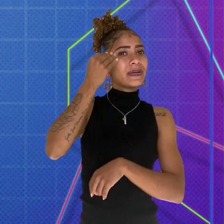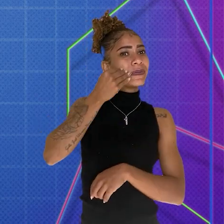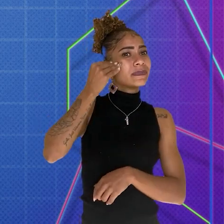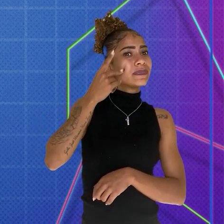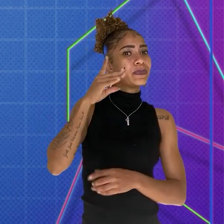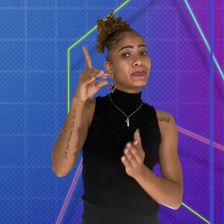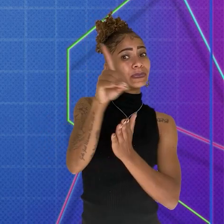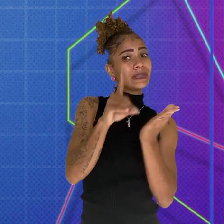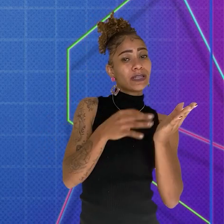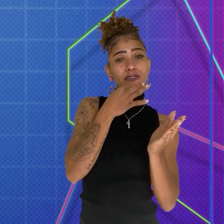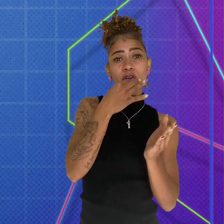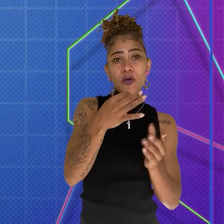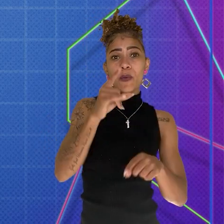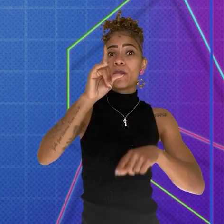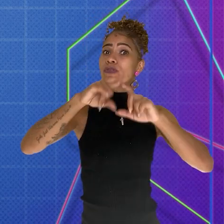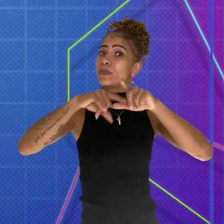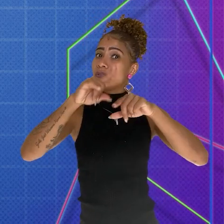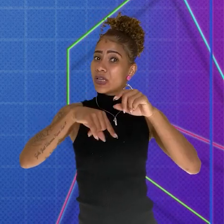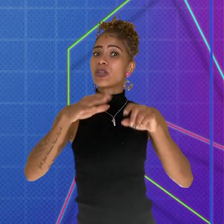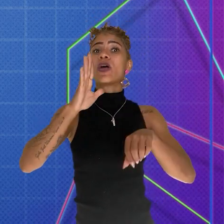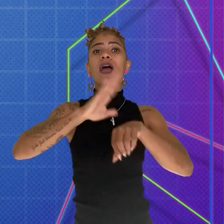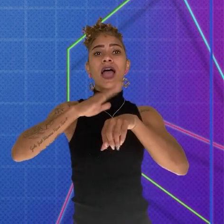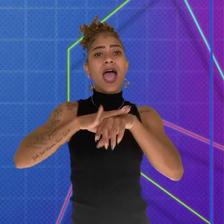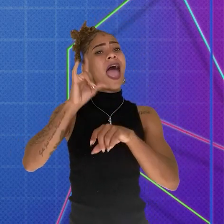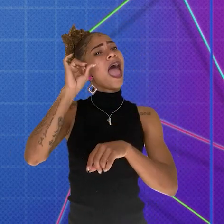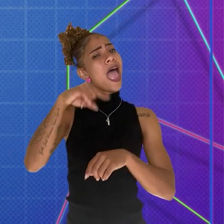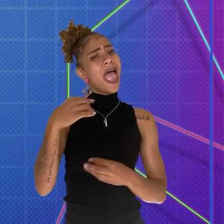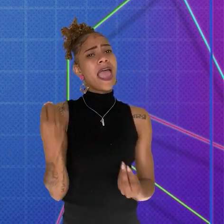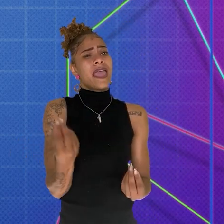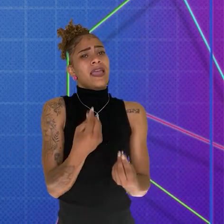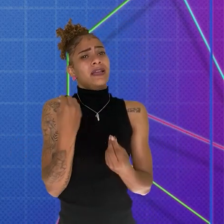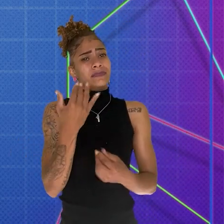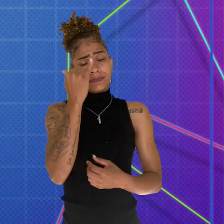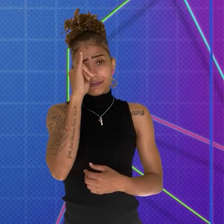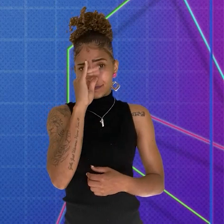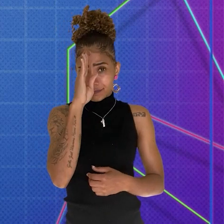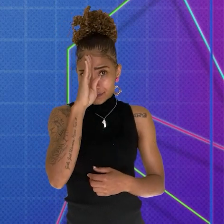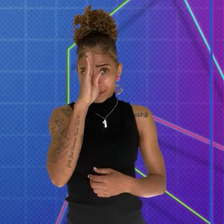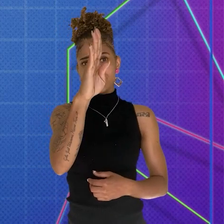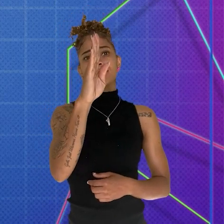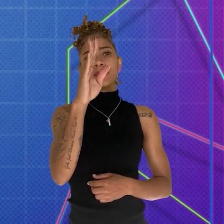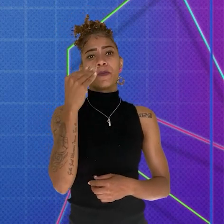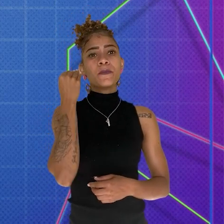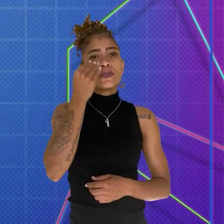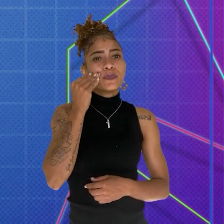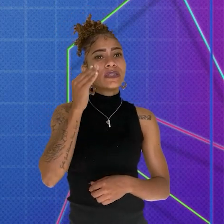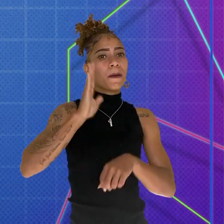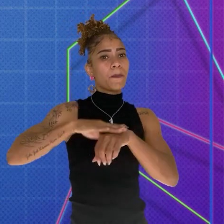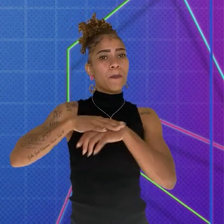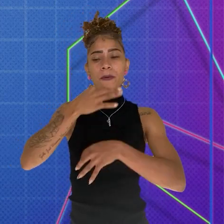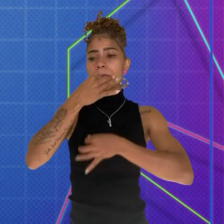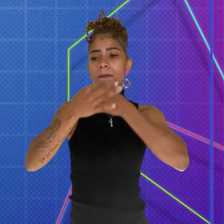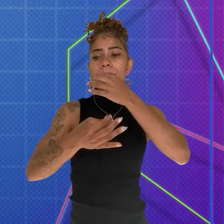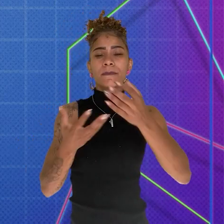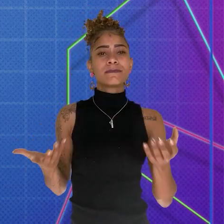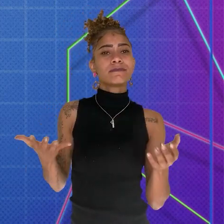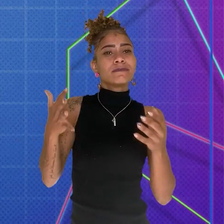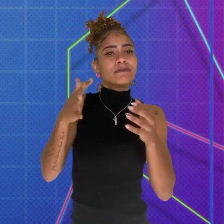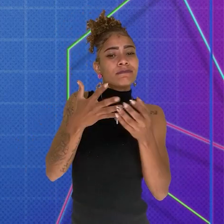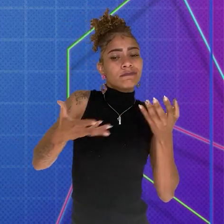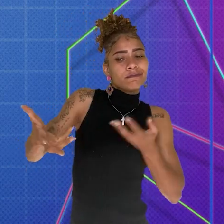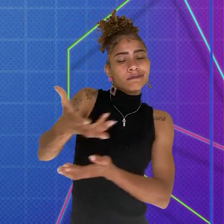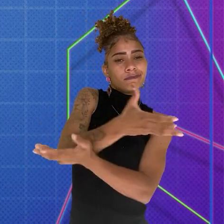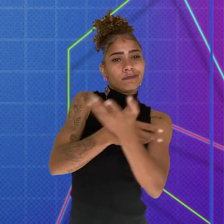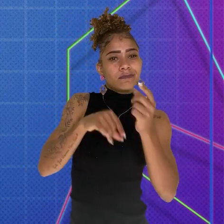jogadores. O design sonoro para os objetos em jogos é uma parte essencial na criação de uma experiência de áudio envolvente e